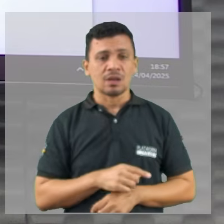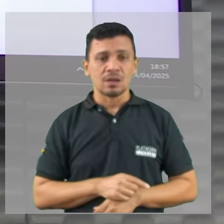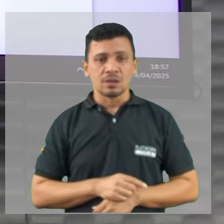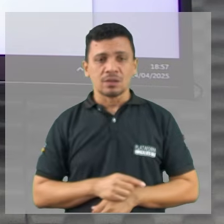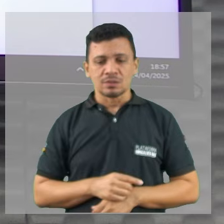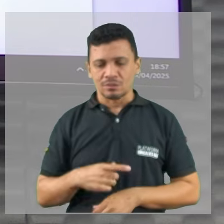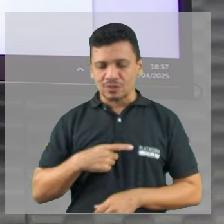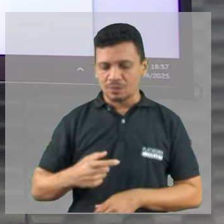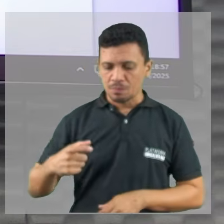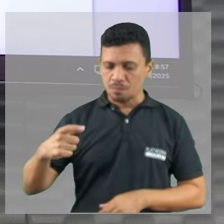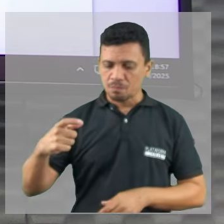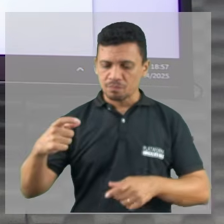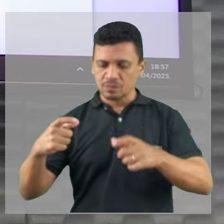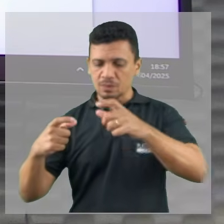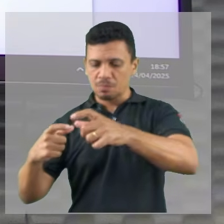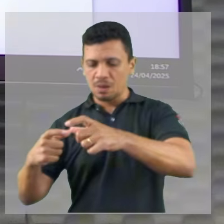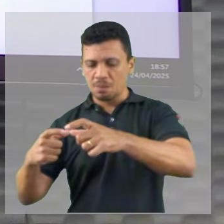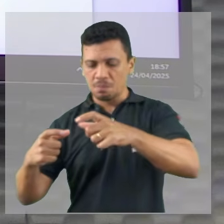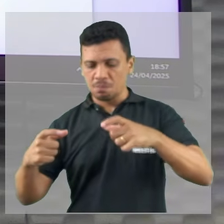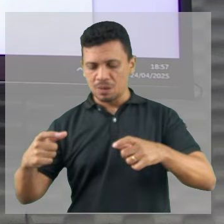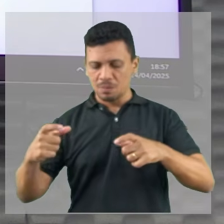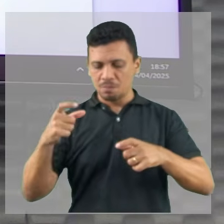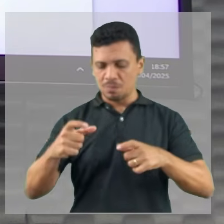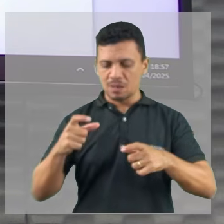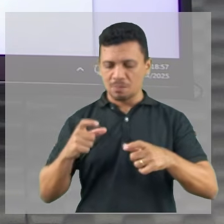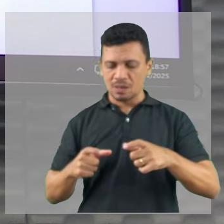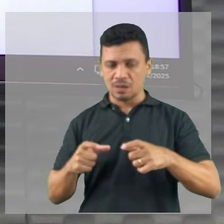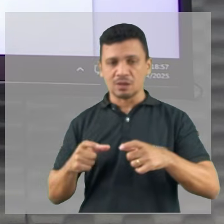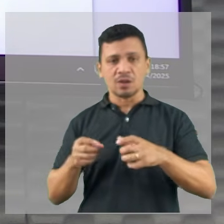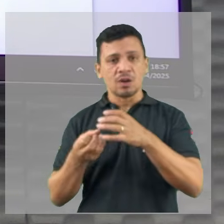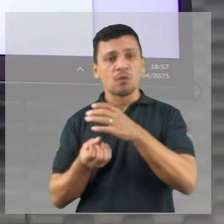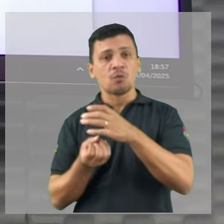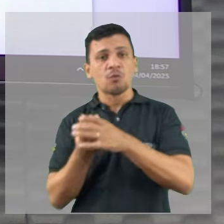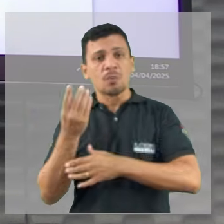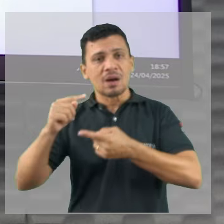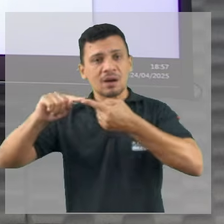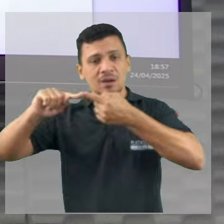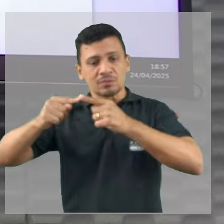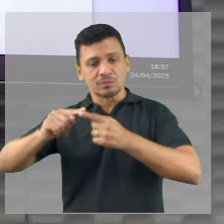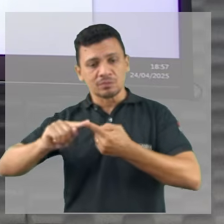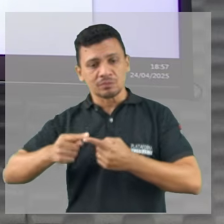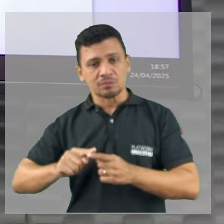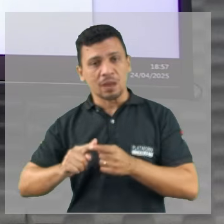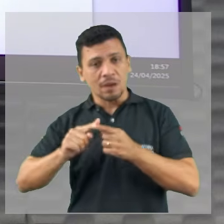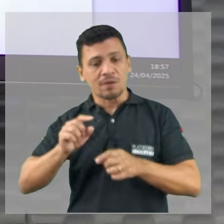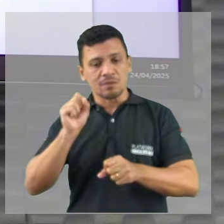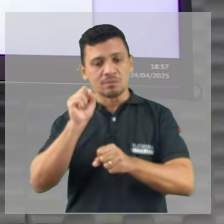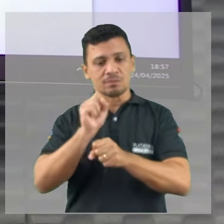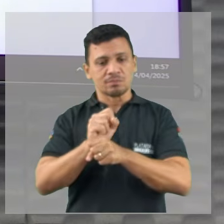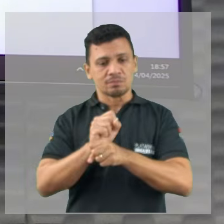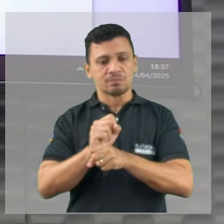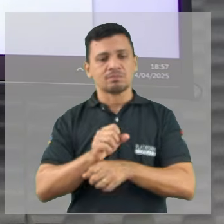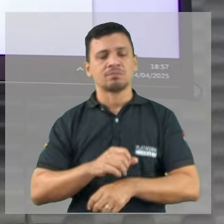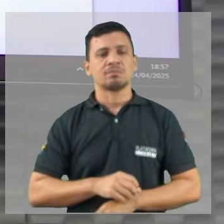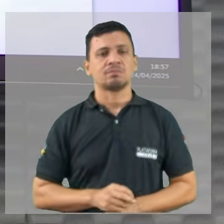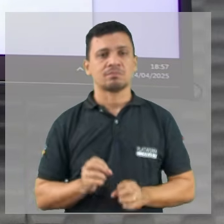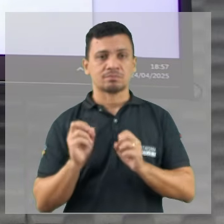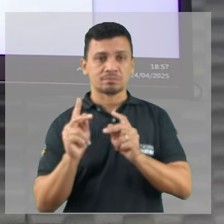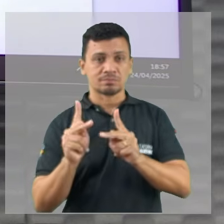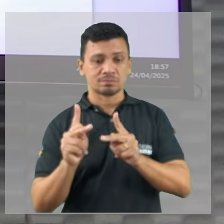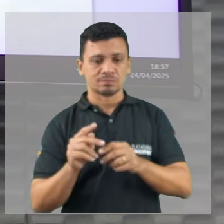tá? Desses ossos que vão formar uma articulação fibrosa e imóvel chamada de sinartrose,